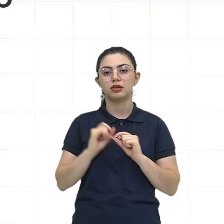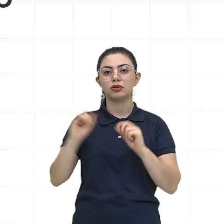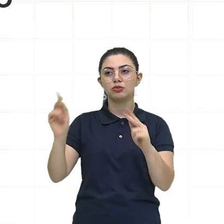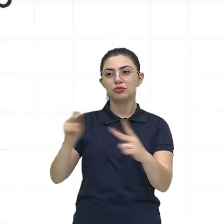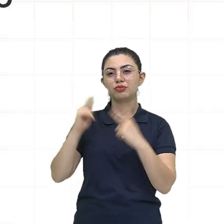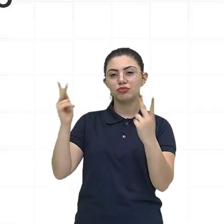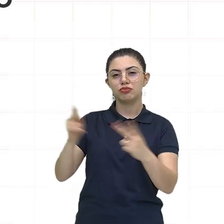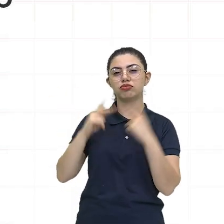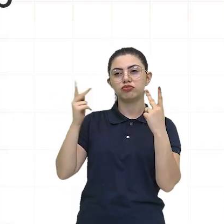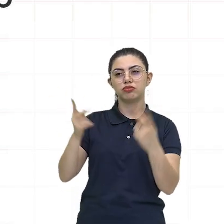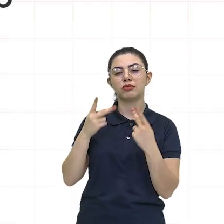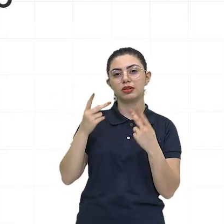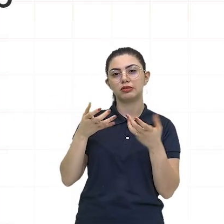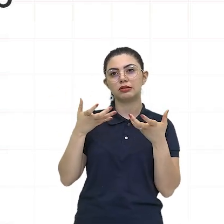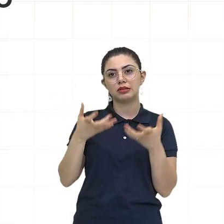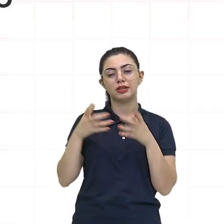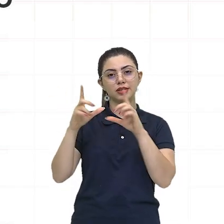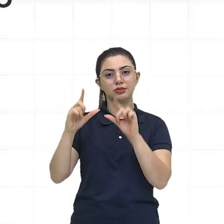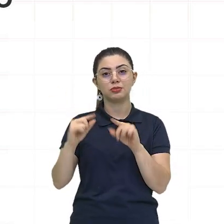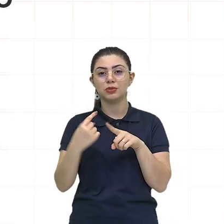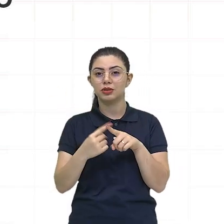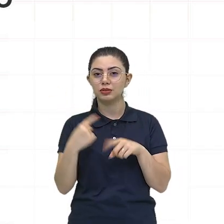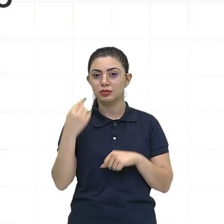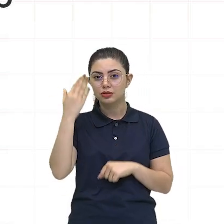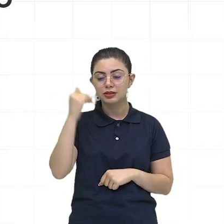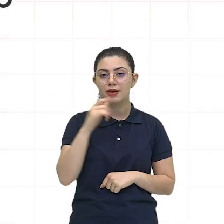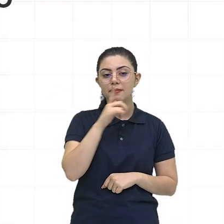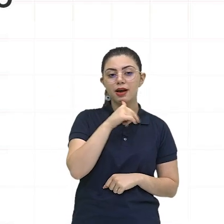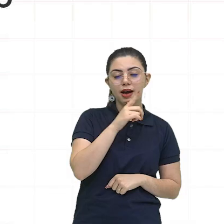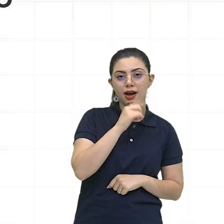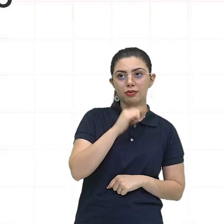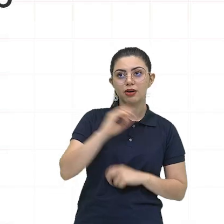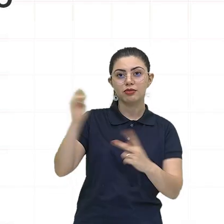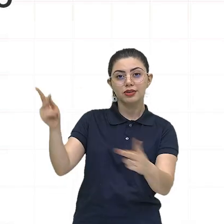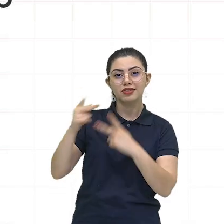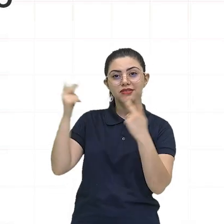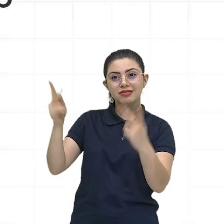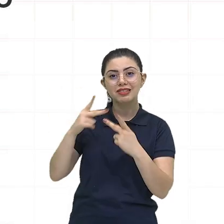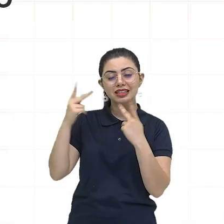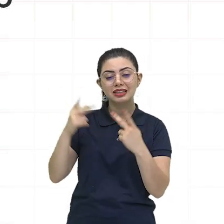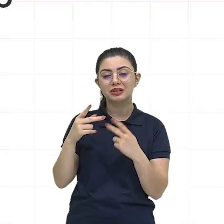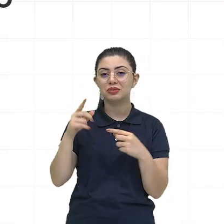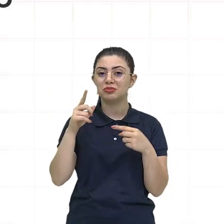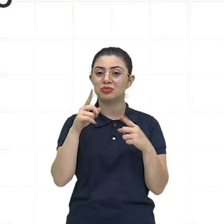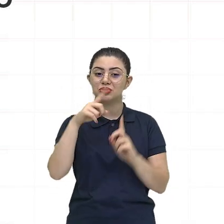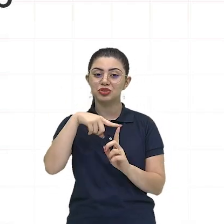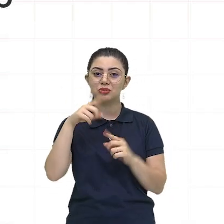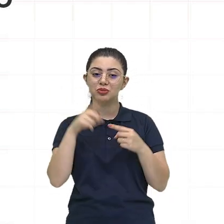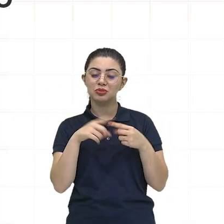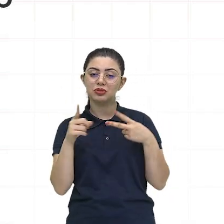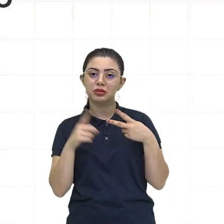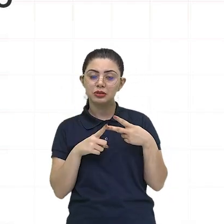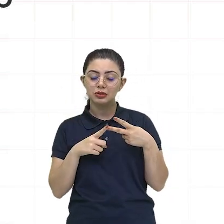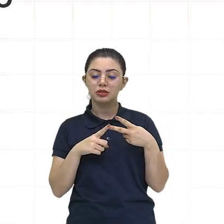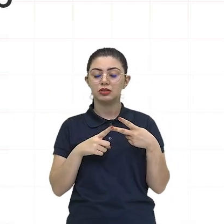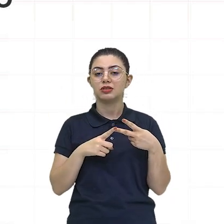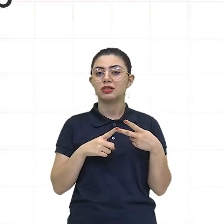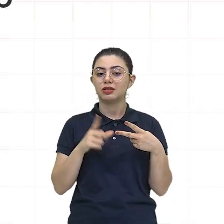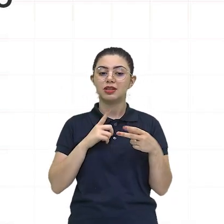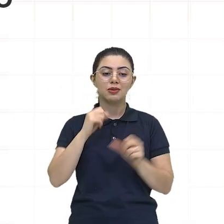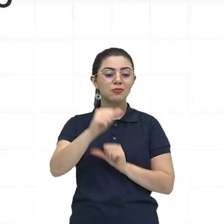vento, gente. Água e vento, né, são dos principais fatores que modificam